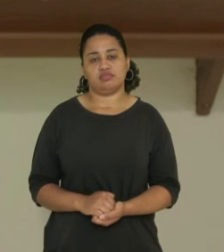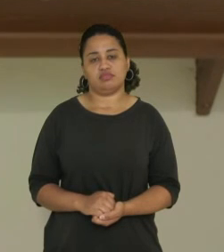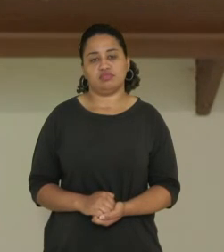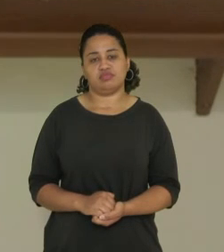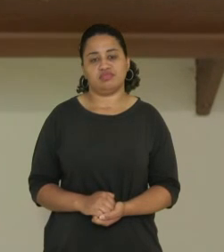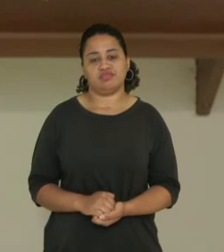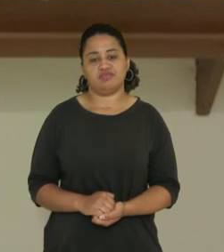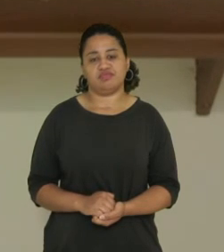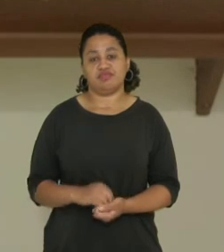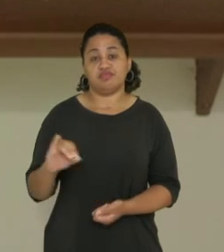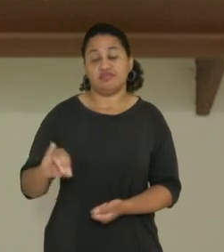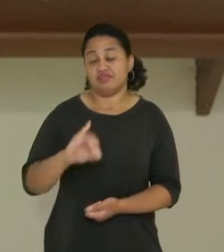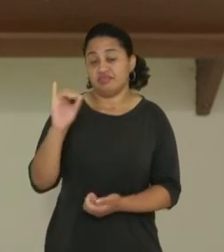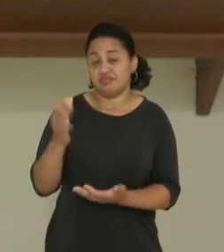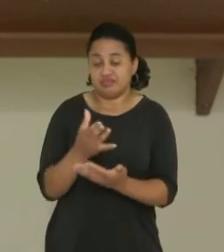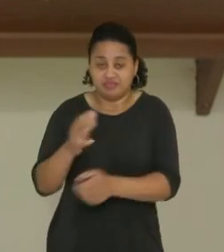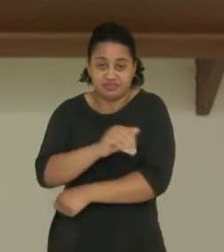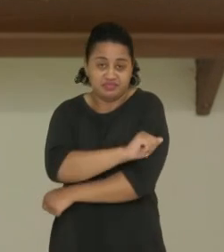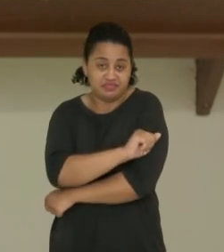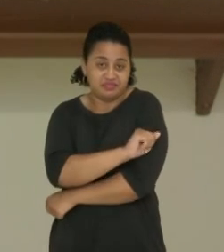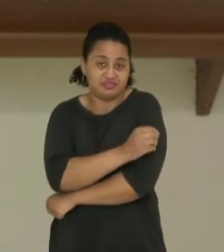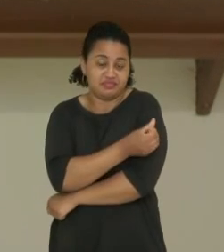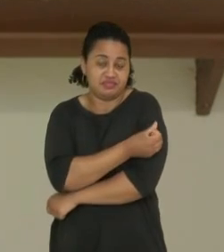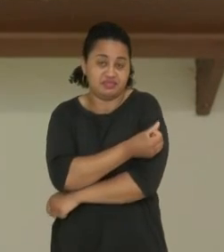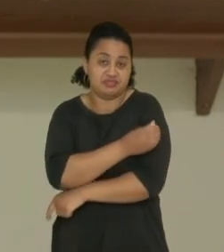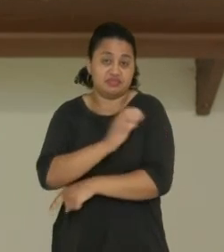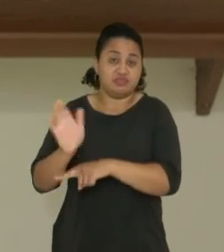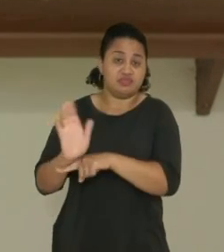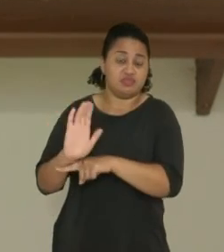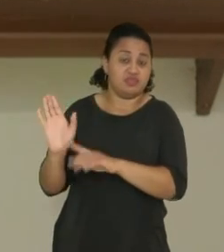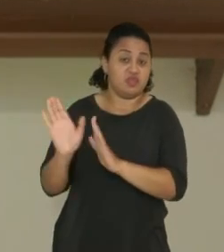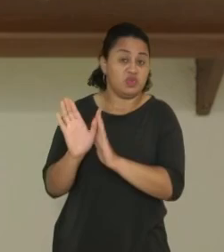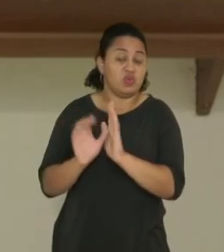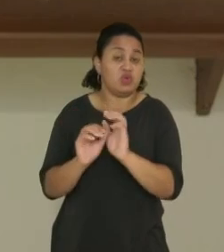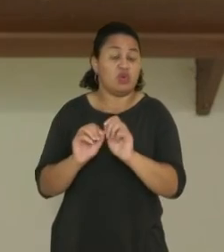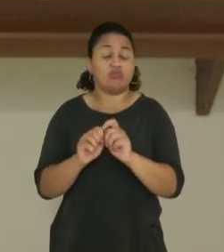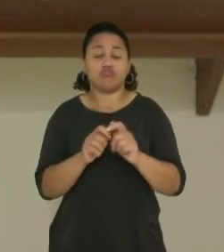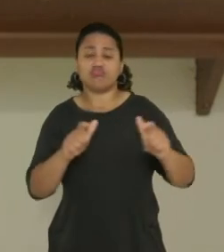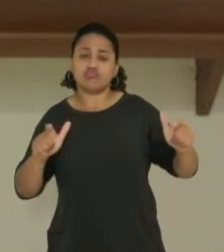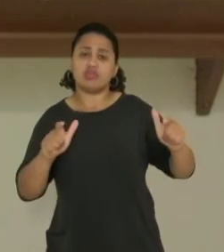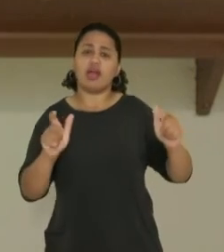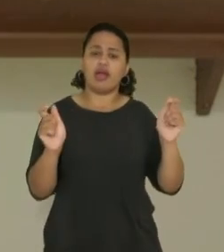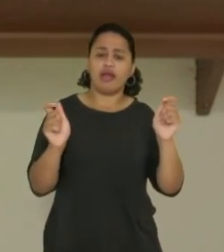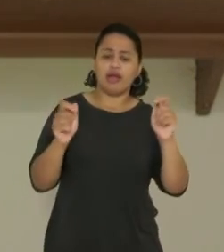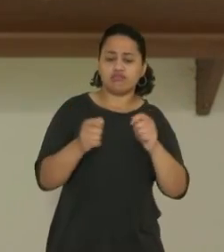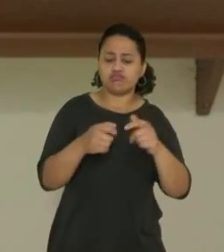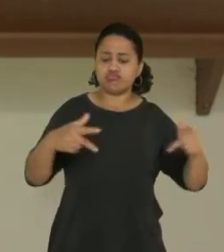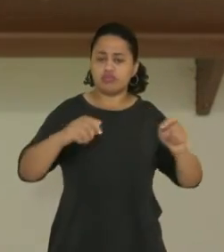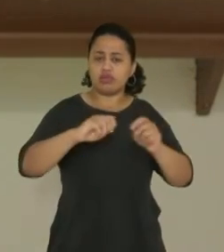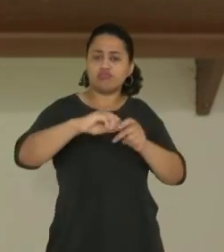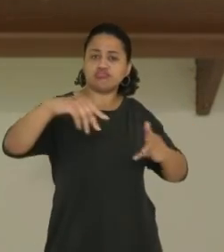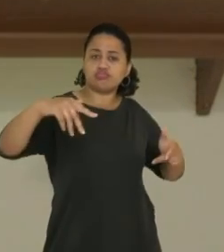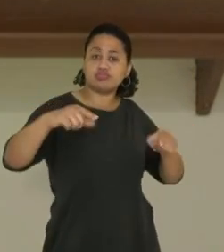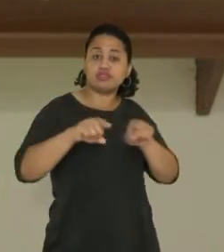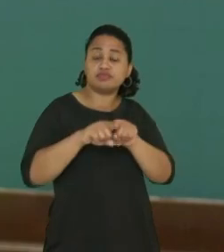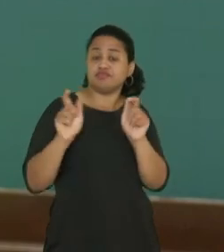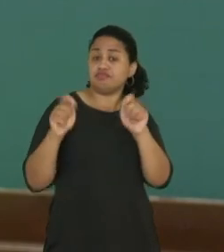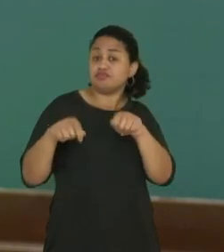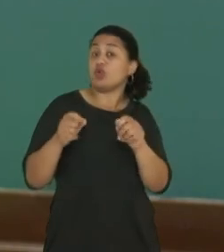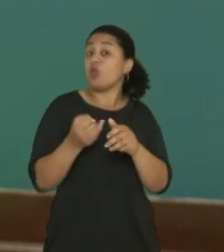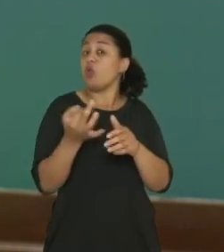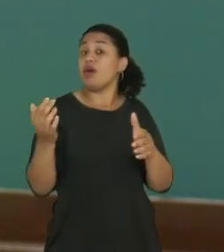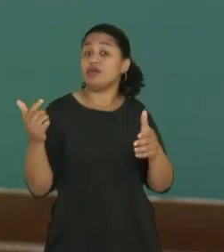Olá, estudantes do sexto ano! Nesse vídeo nós vamos falar sobre medidas de volume e capacidade. Vamos lá comigo? Então